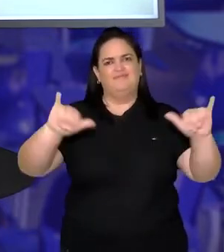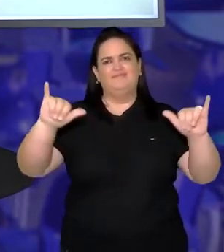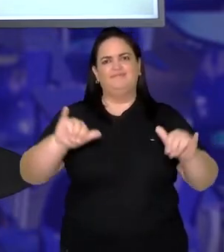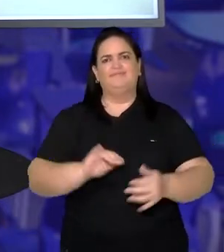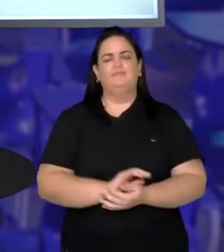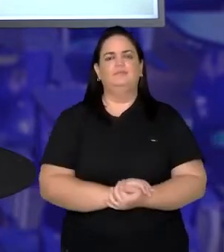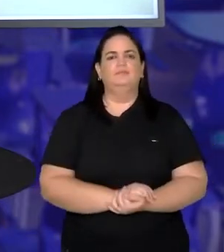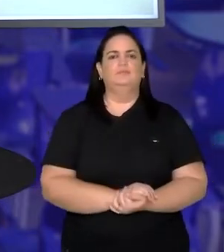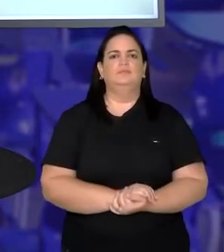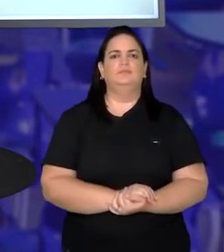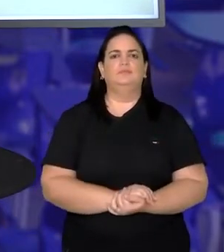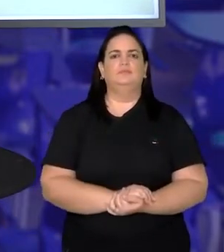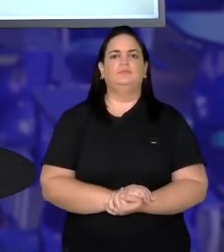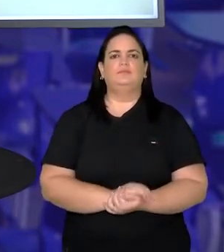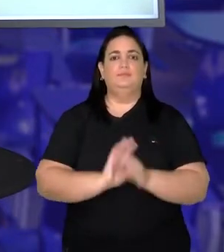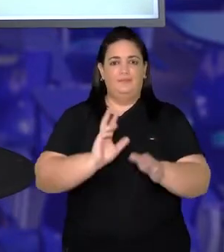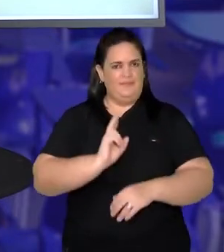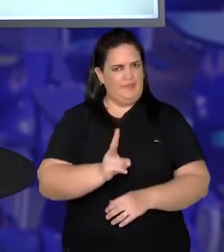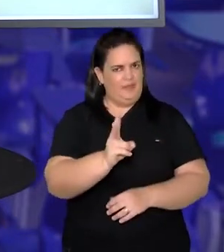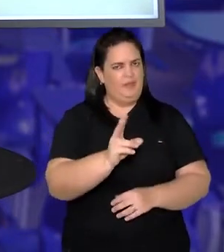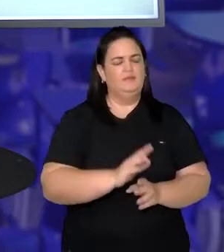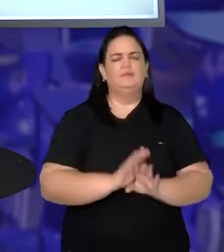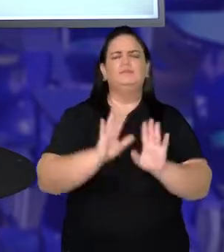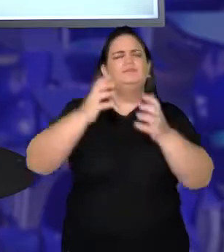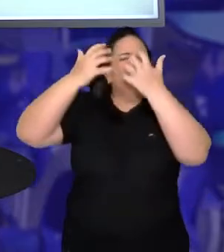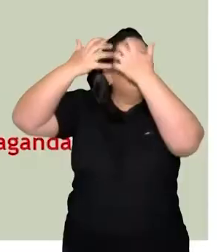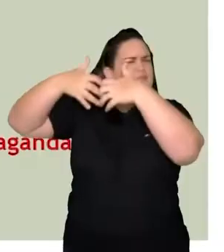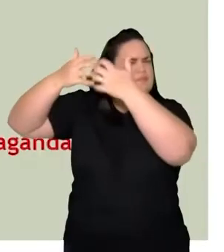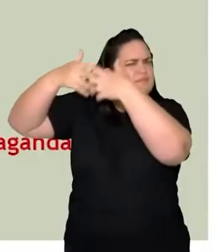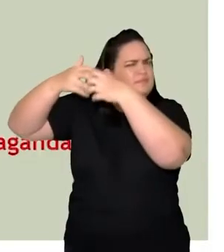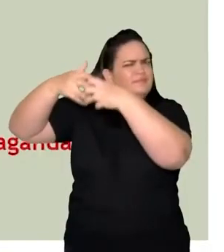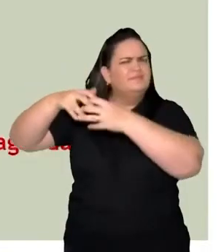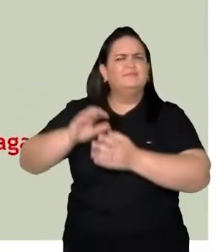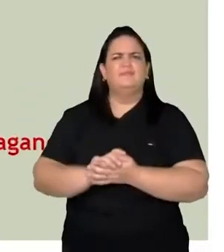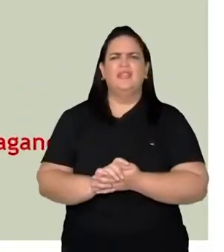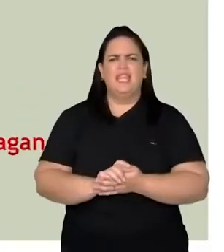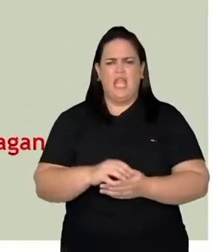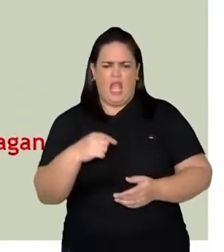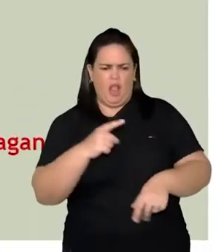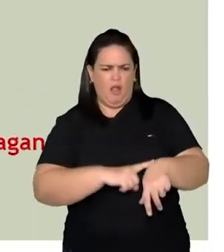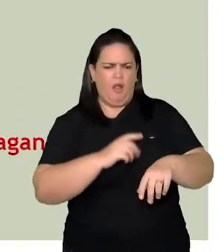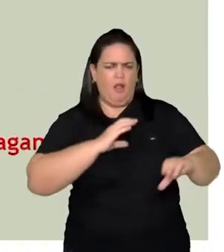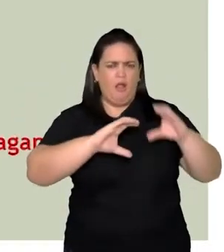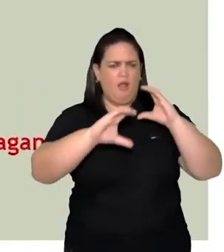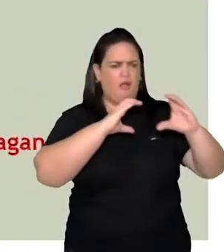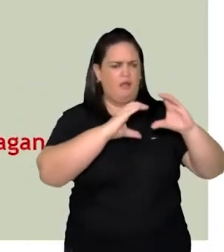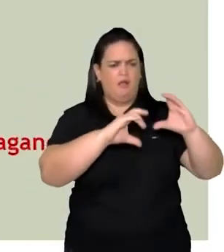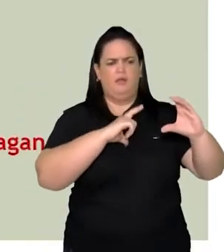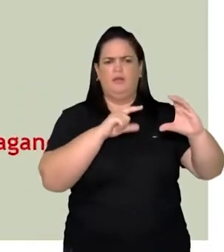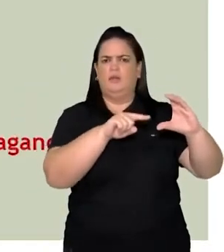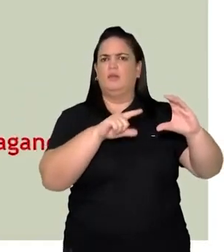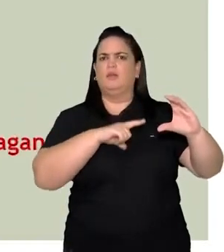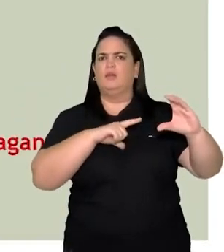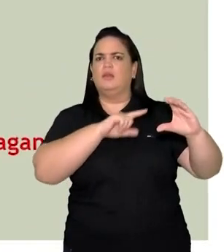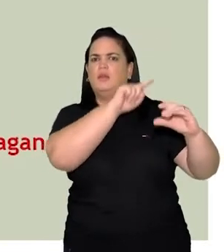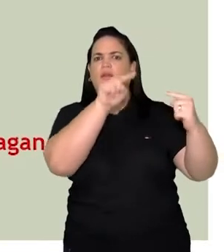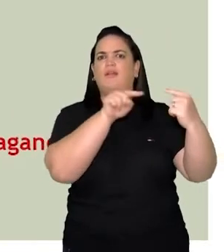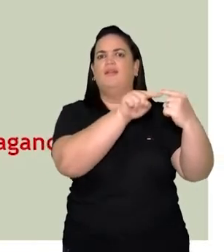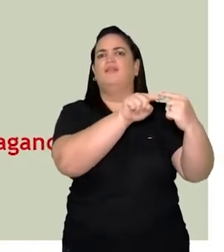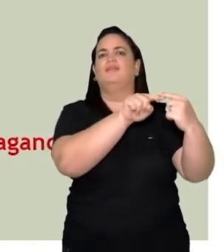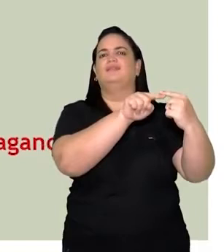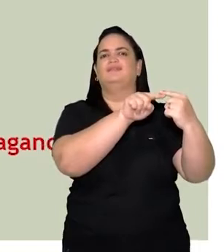anúncio, beleza? Continuando. Então vamos refletir. Se tudo que comunicamos possui um